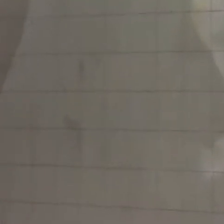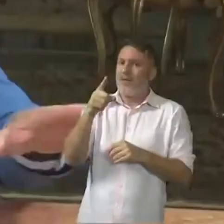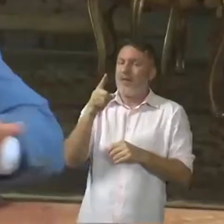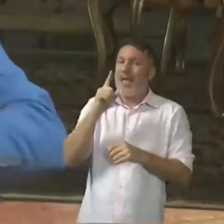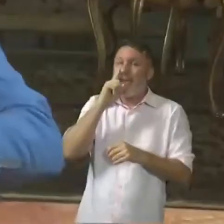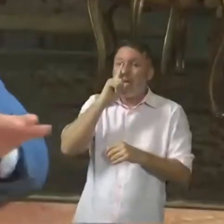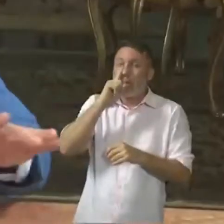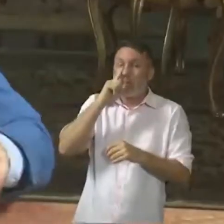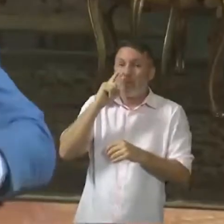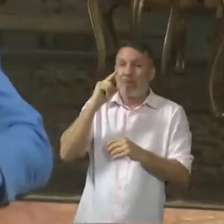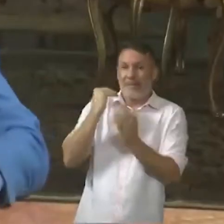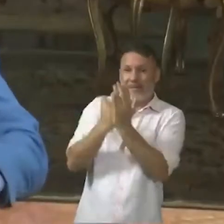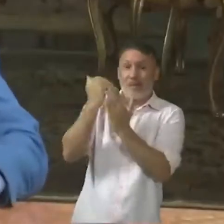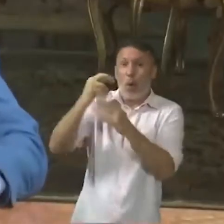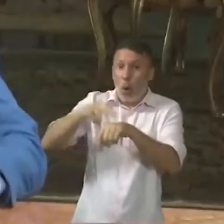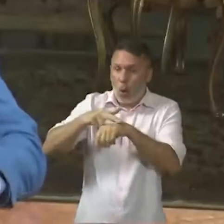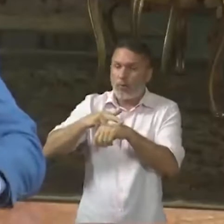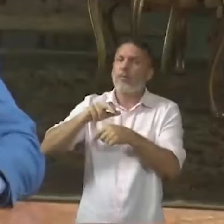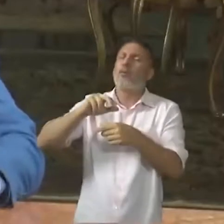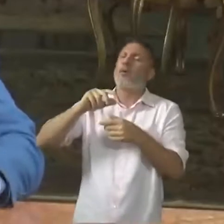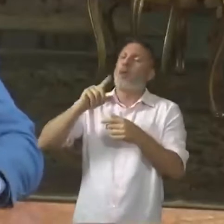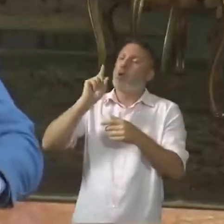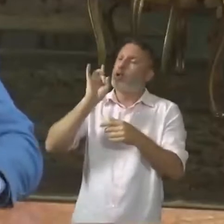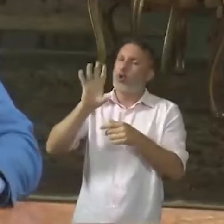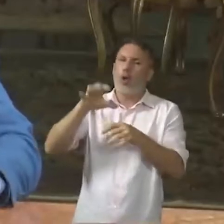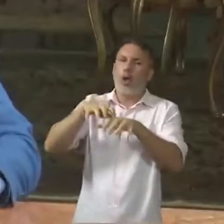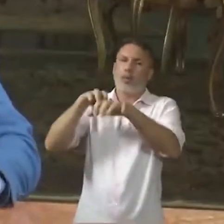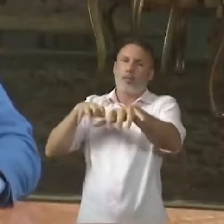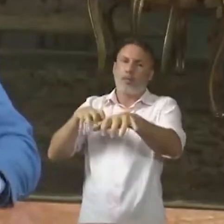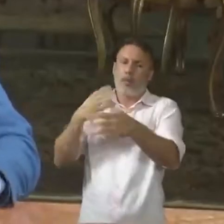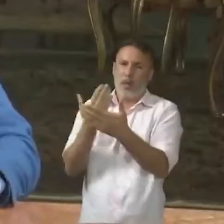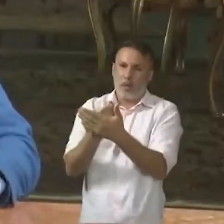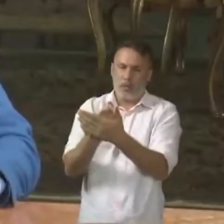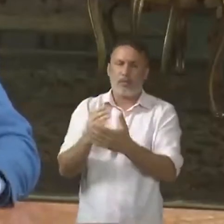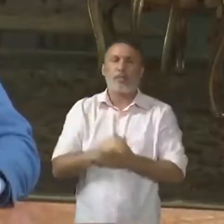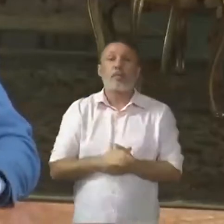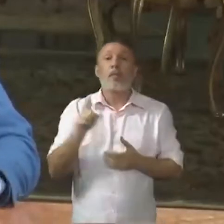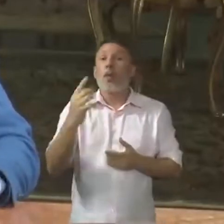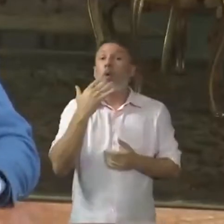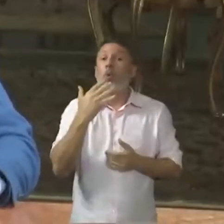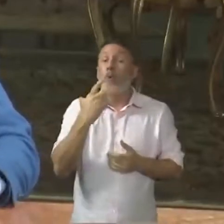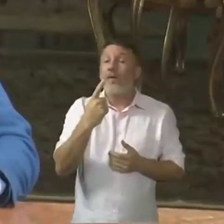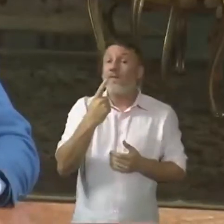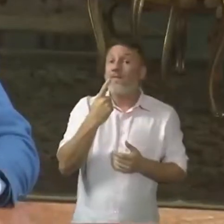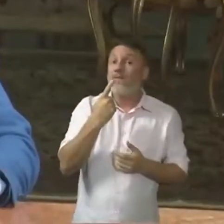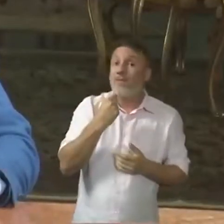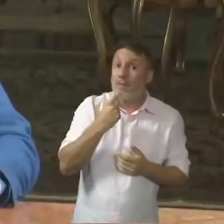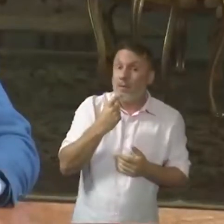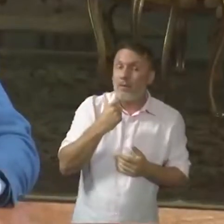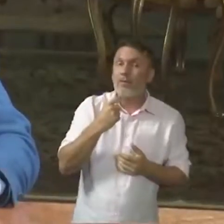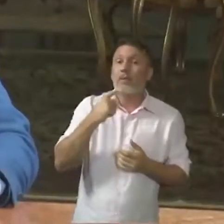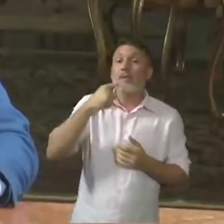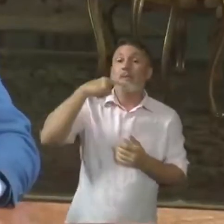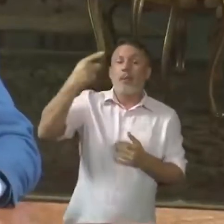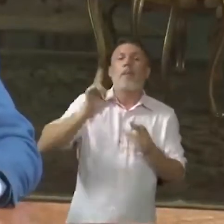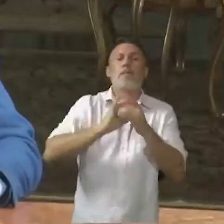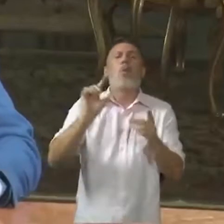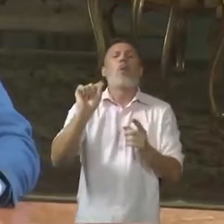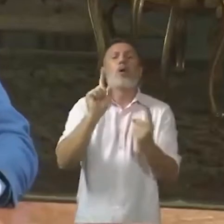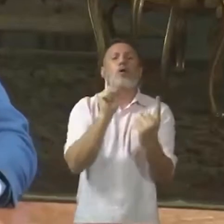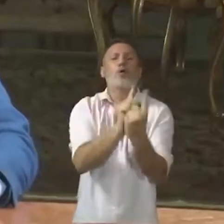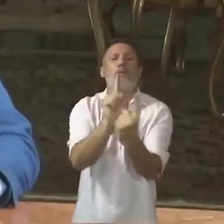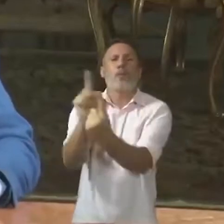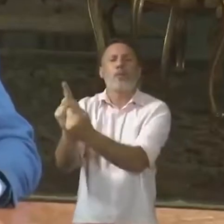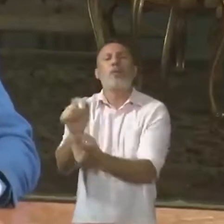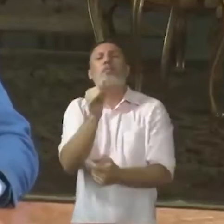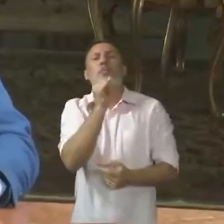alunos. Risco alto, estamos permitindo, a partir da semana que vem, o atendimento individual. O professor atender um